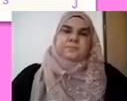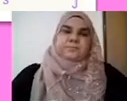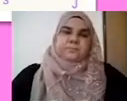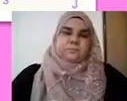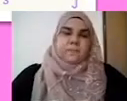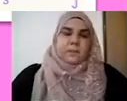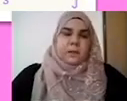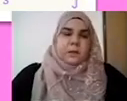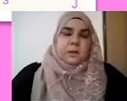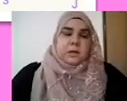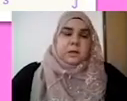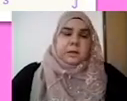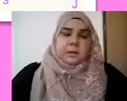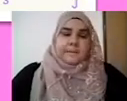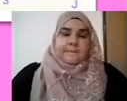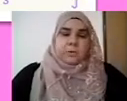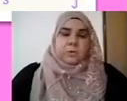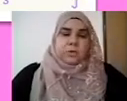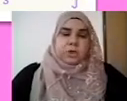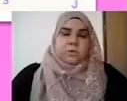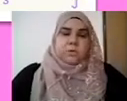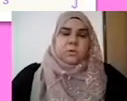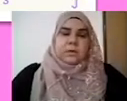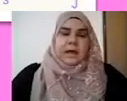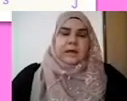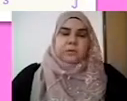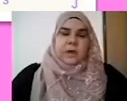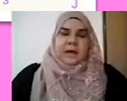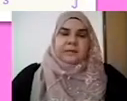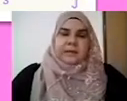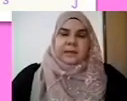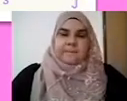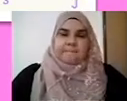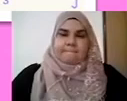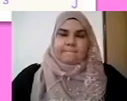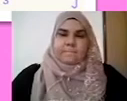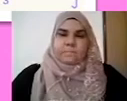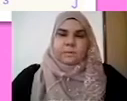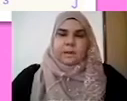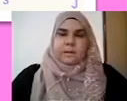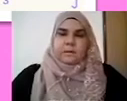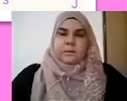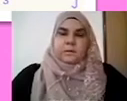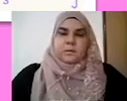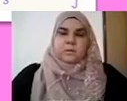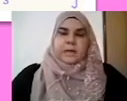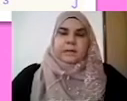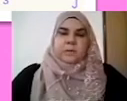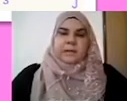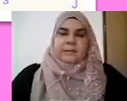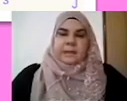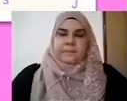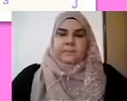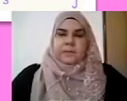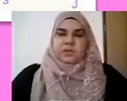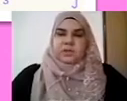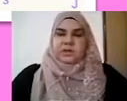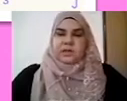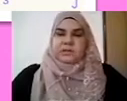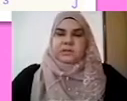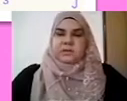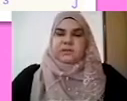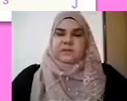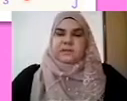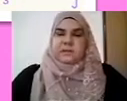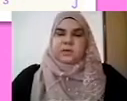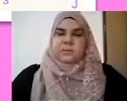quem? E, por último, o lado AD, né? O lado AD mede